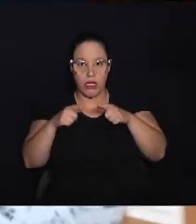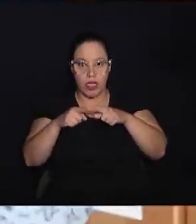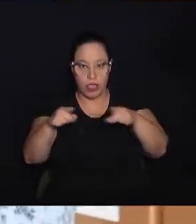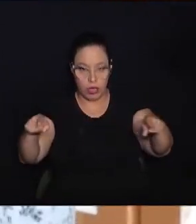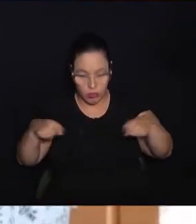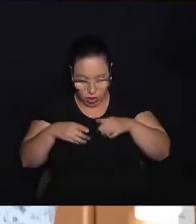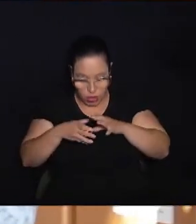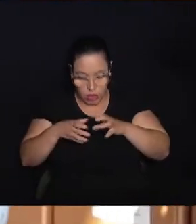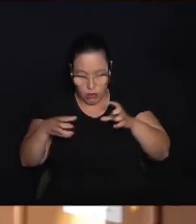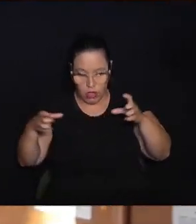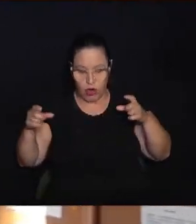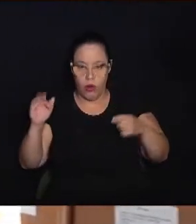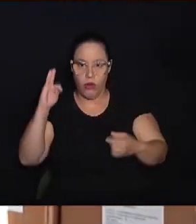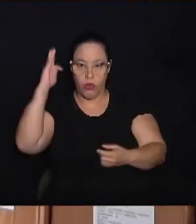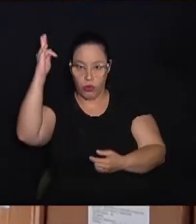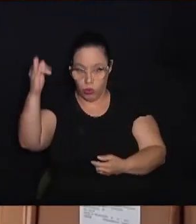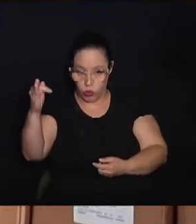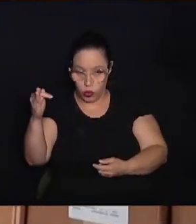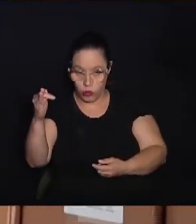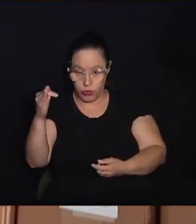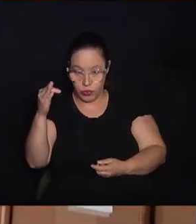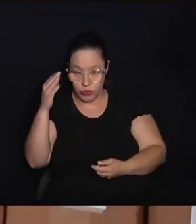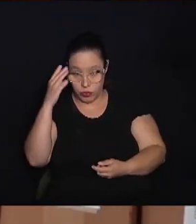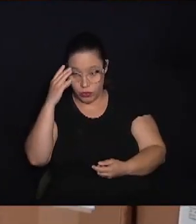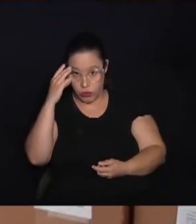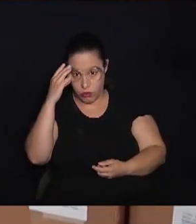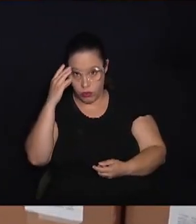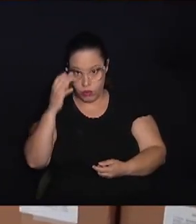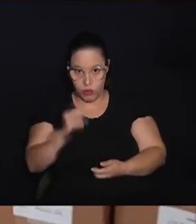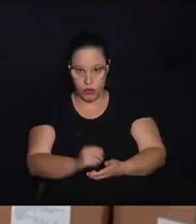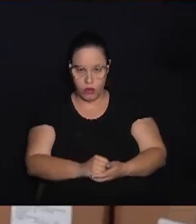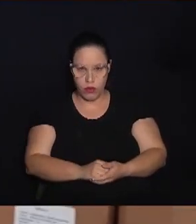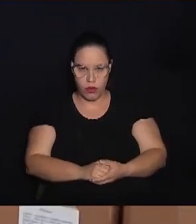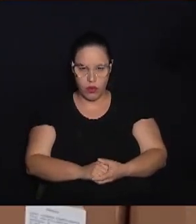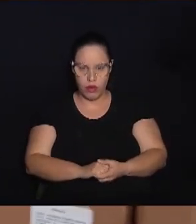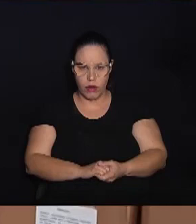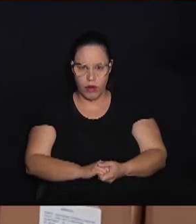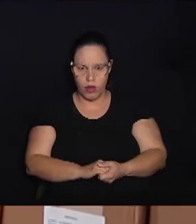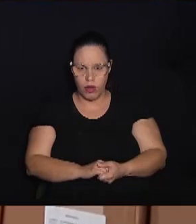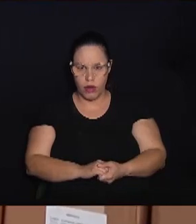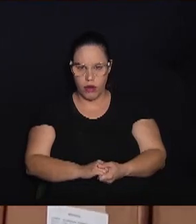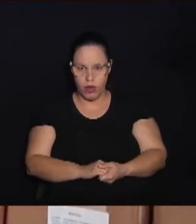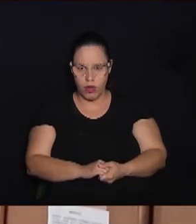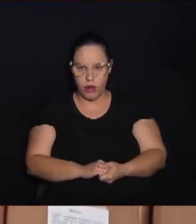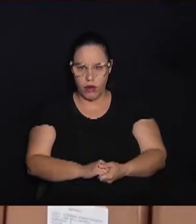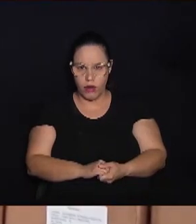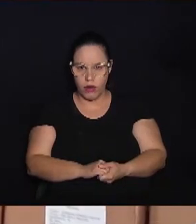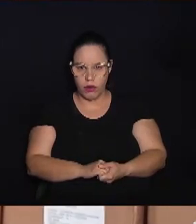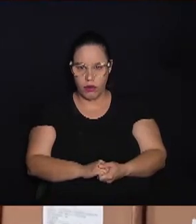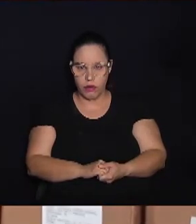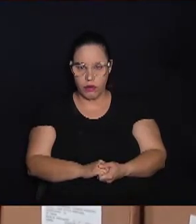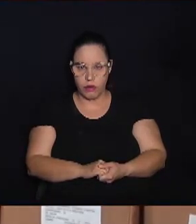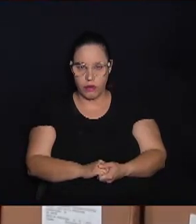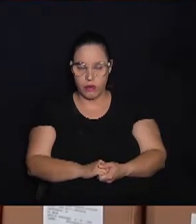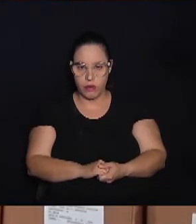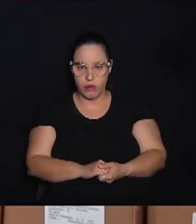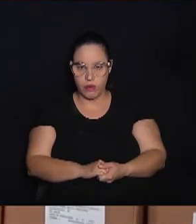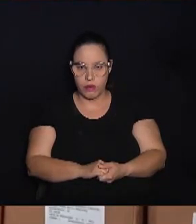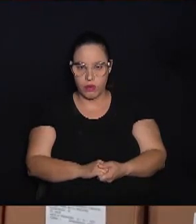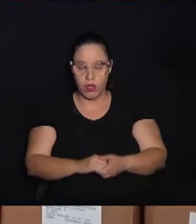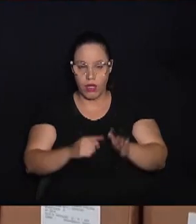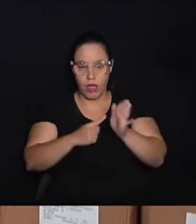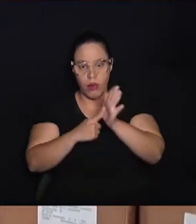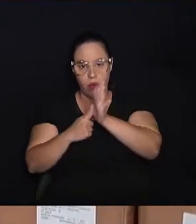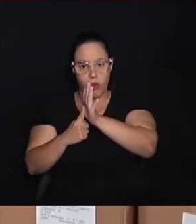então a gente faz tudo aqui eh todas as nossas etiquetinhas que a gente pega e faz um a um dos pedidos do